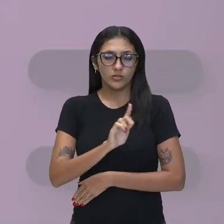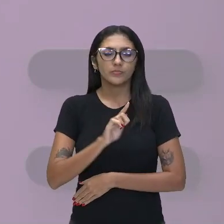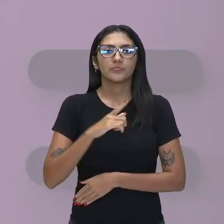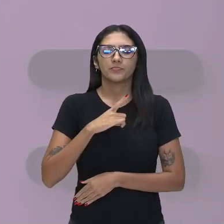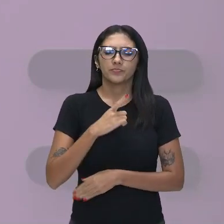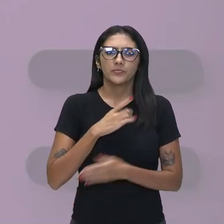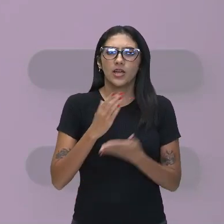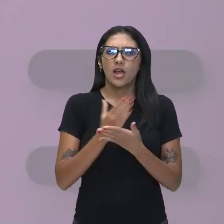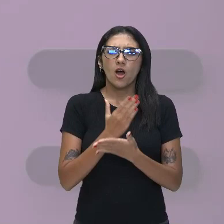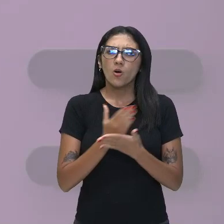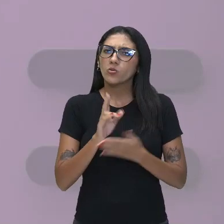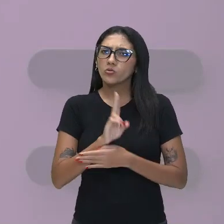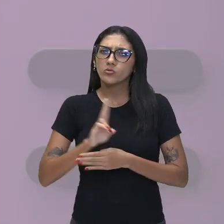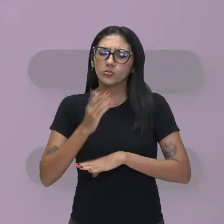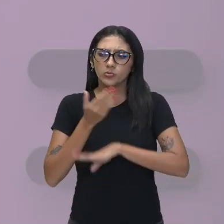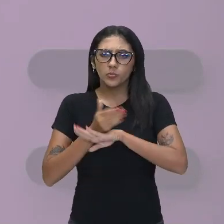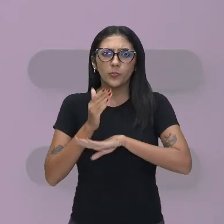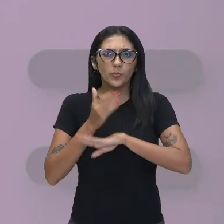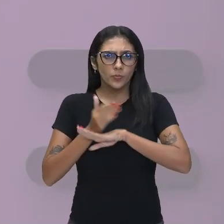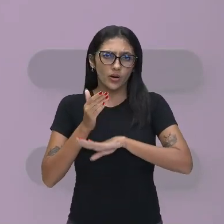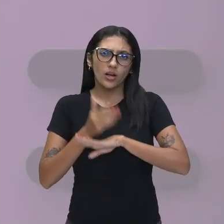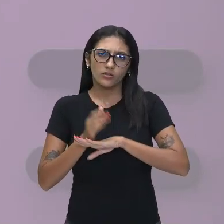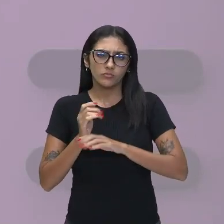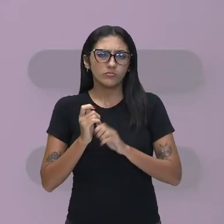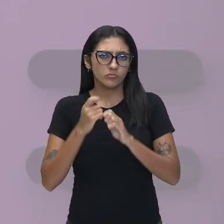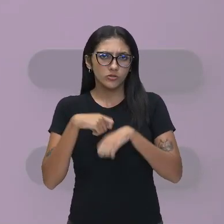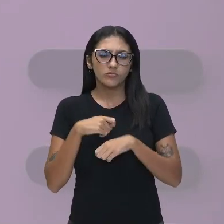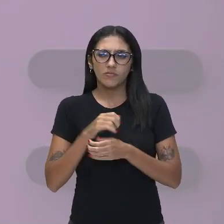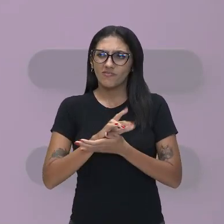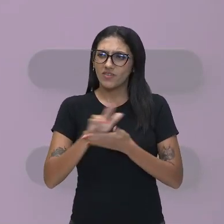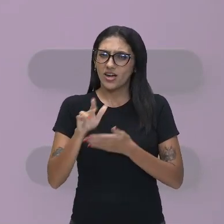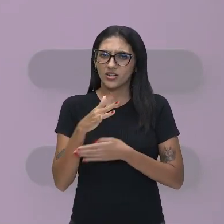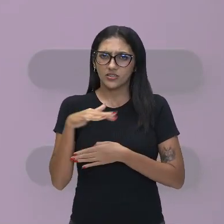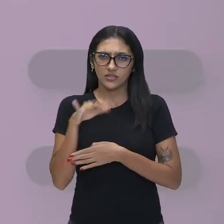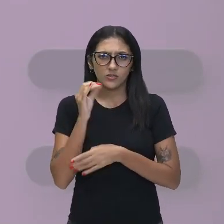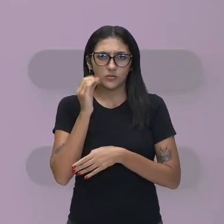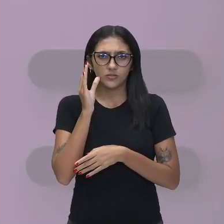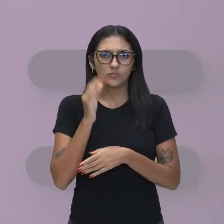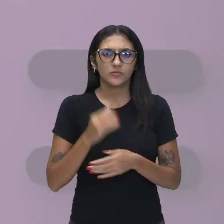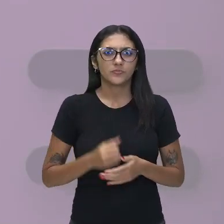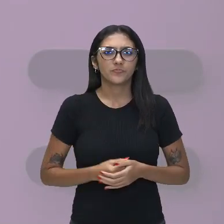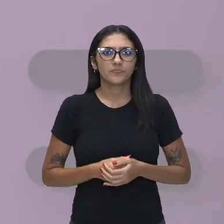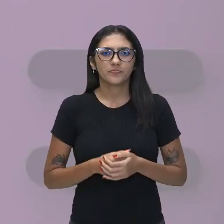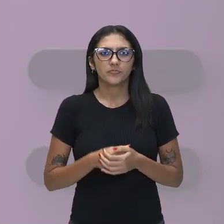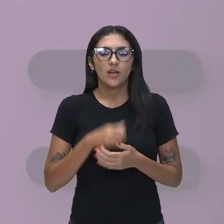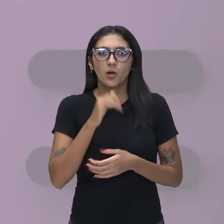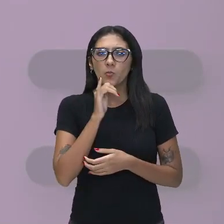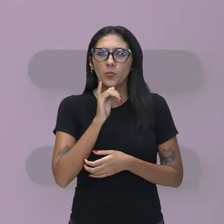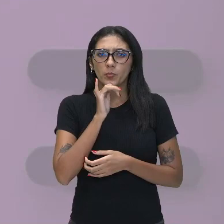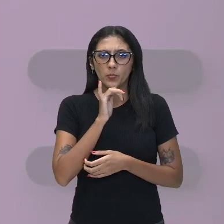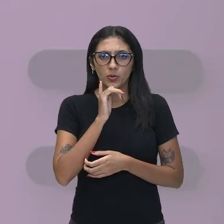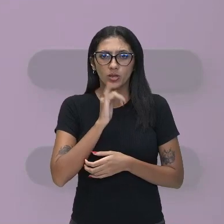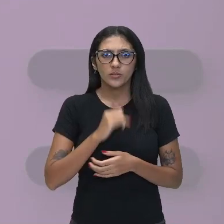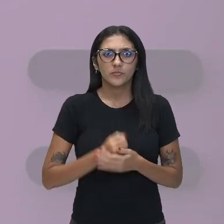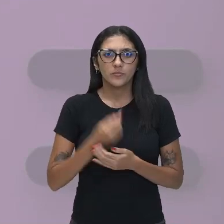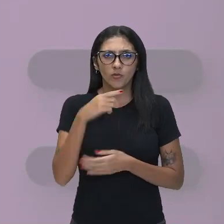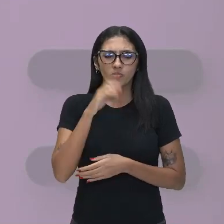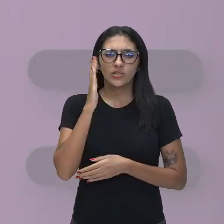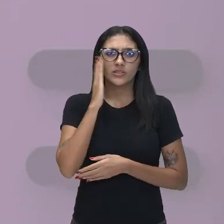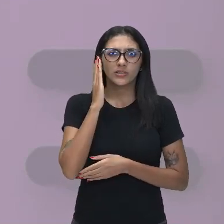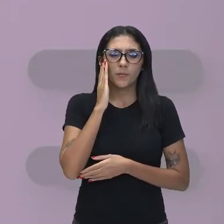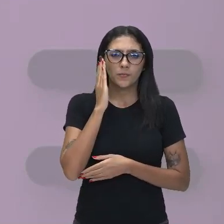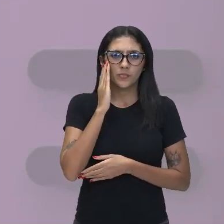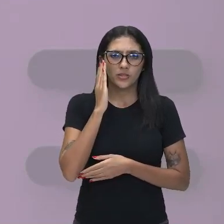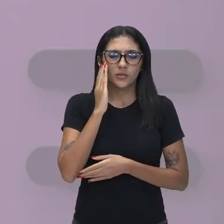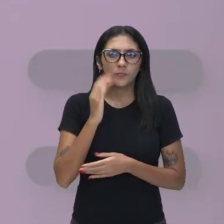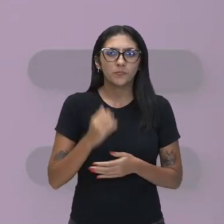algumas aplicações práticas em diversas áreas do conhecimento. Por exemplo, você sabia que a escala Richter, que é